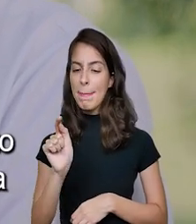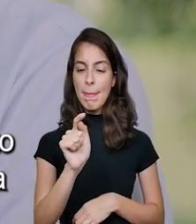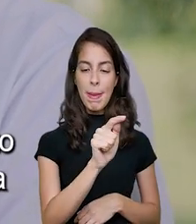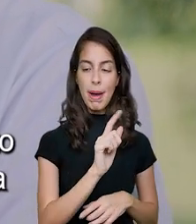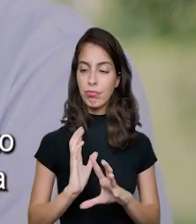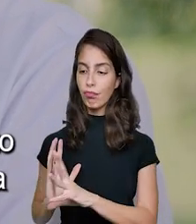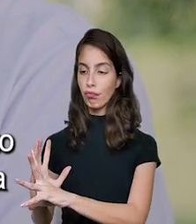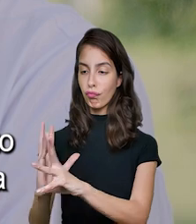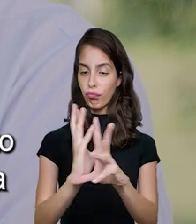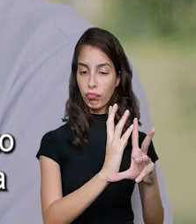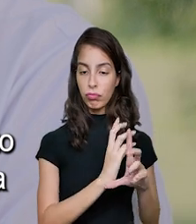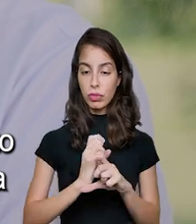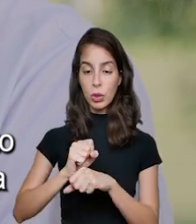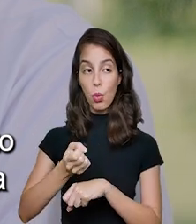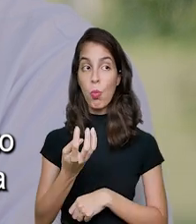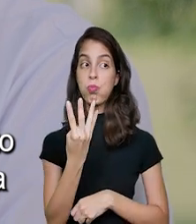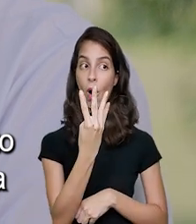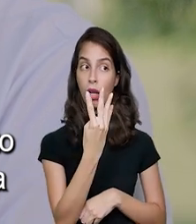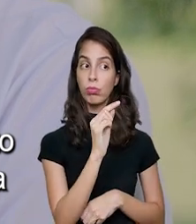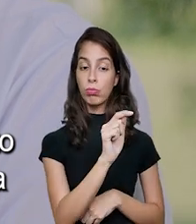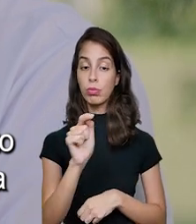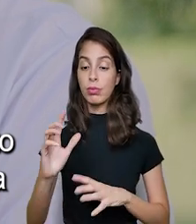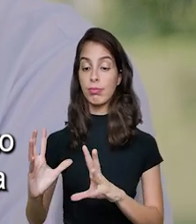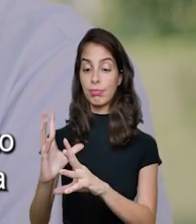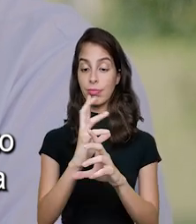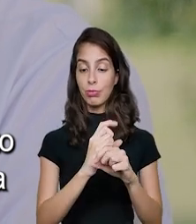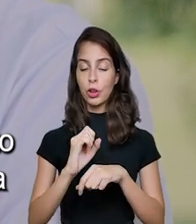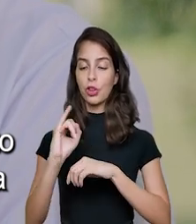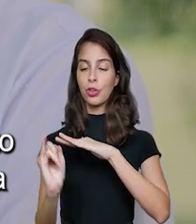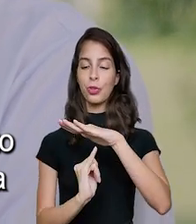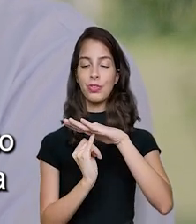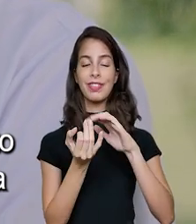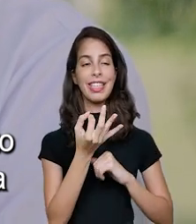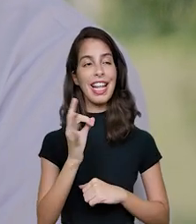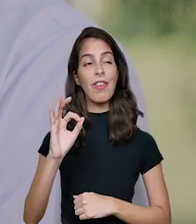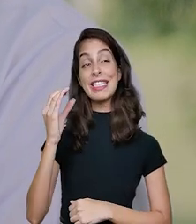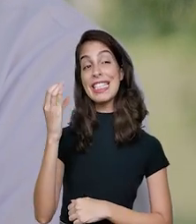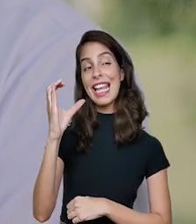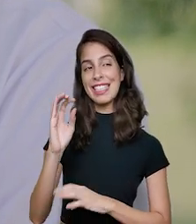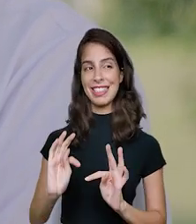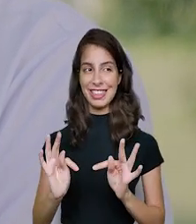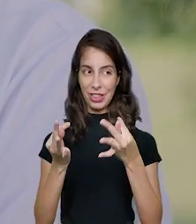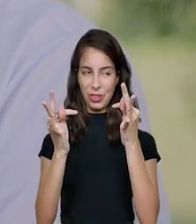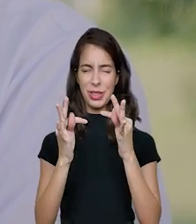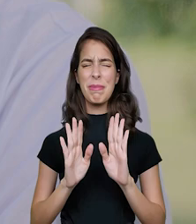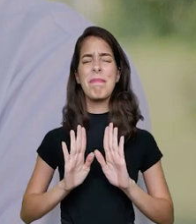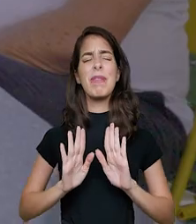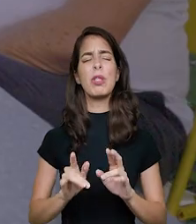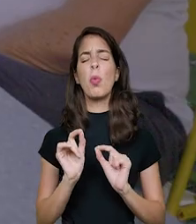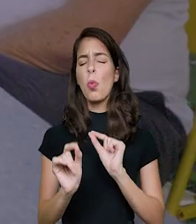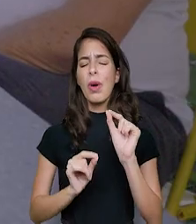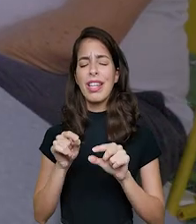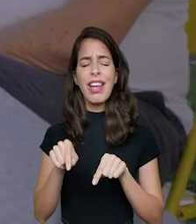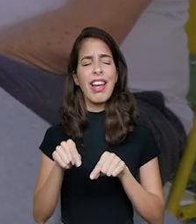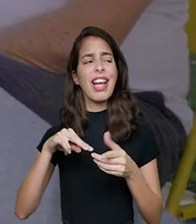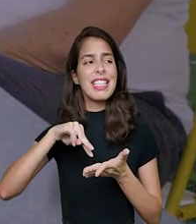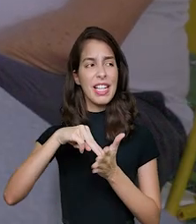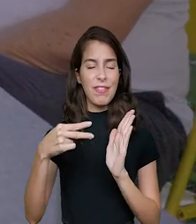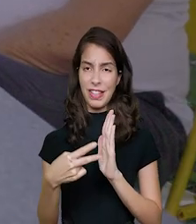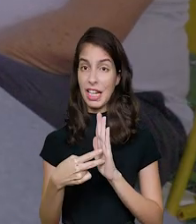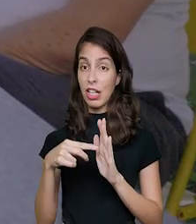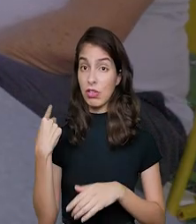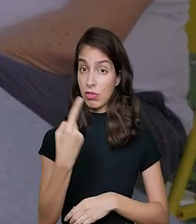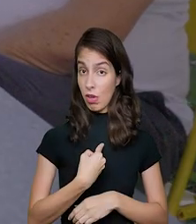essas quatro instituições no Instituto Federal de Educação Ciência e Tecnologia qual a diferença O que que significa isso para todos nós